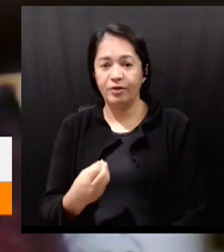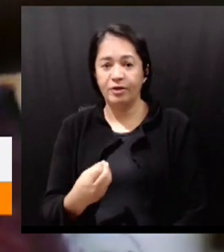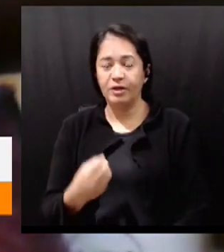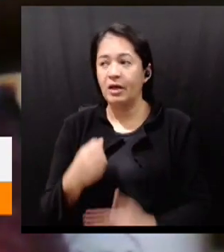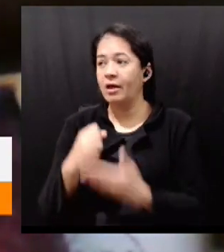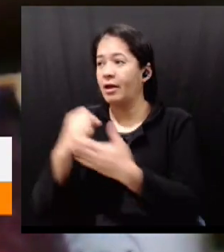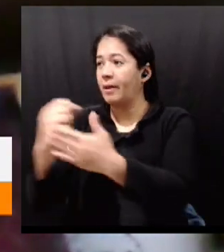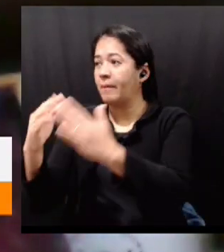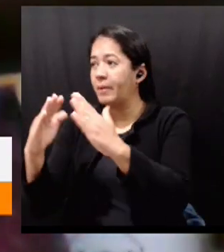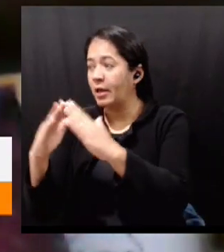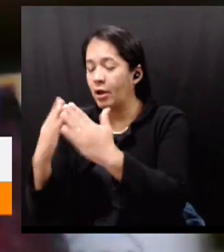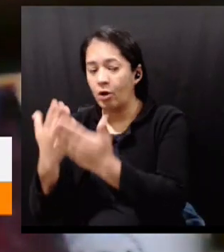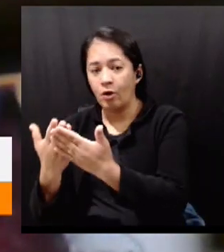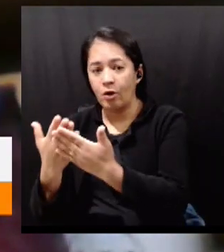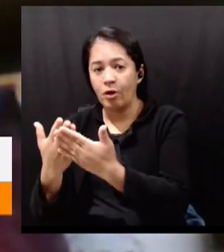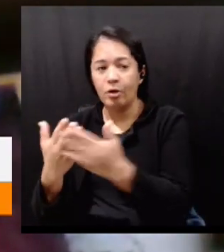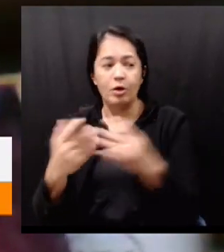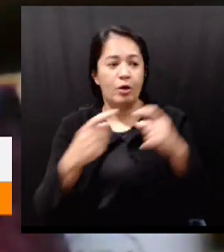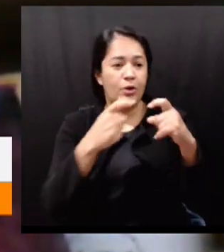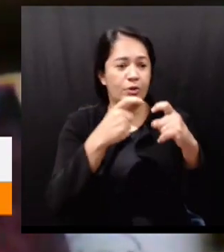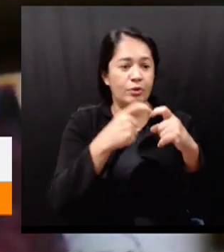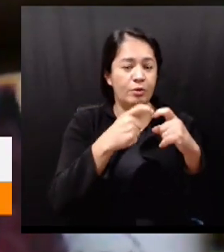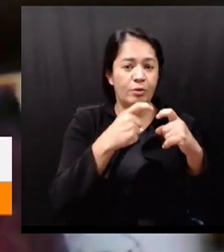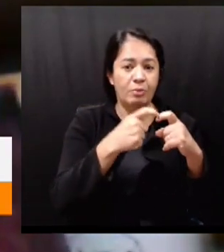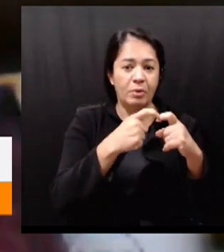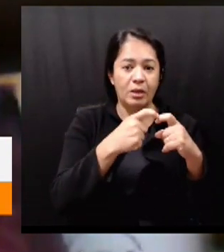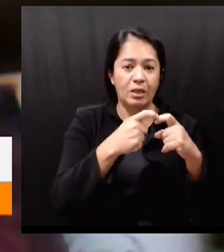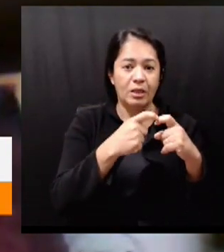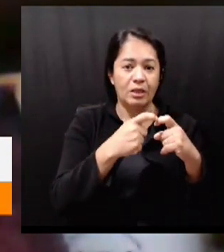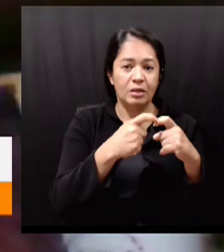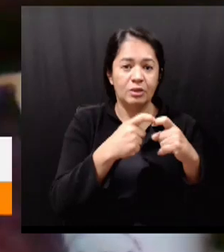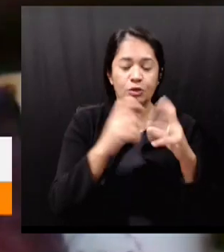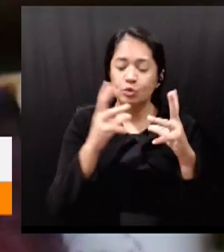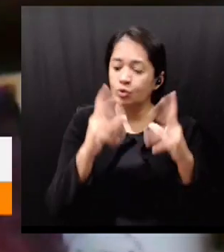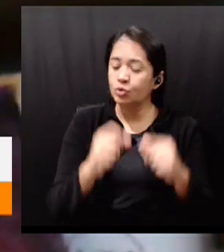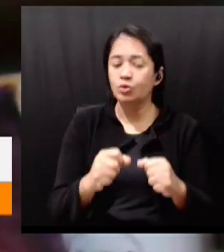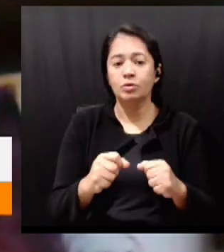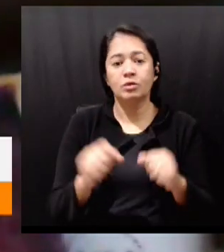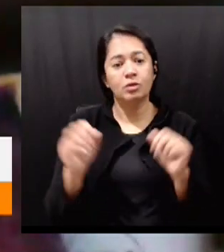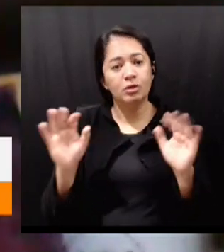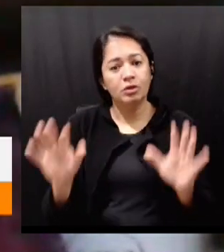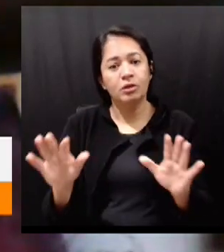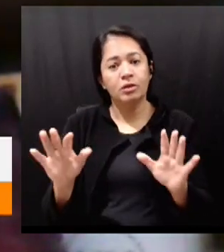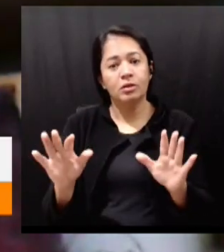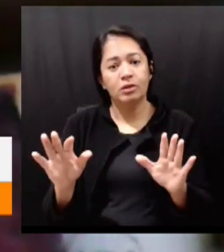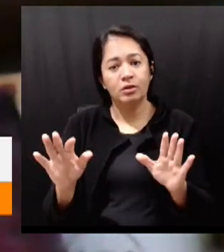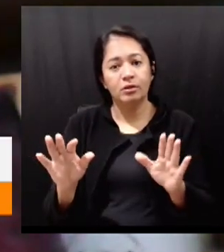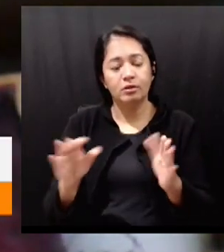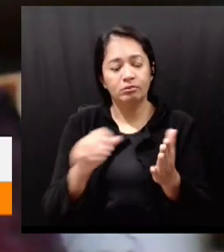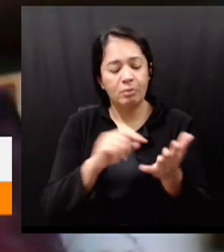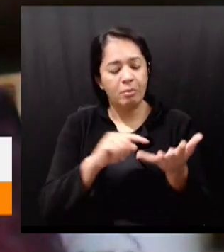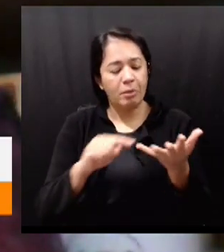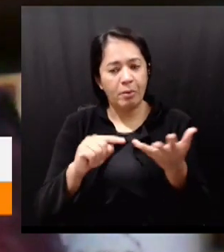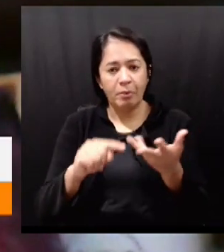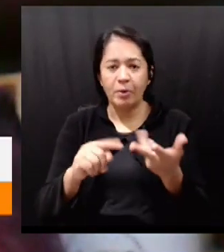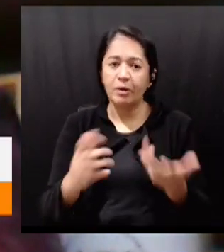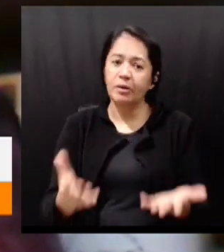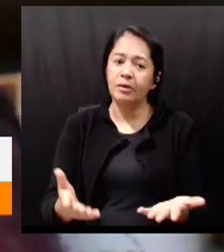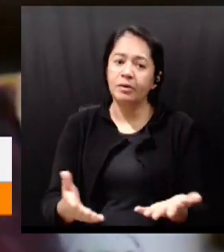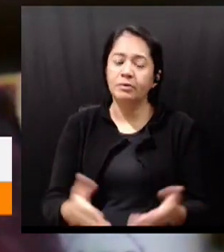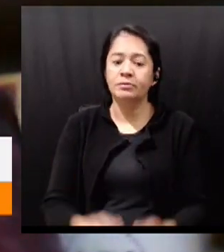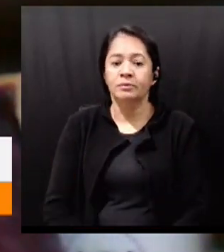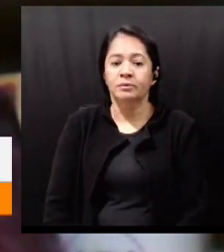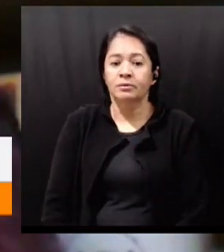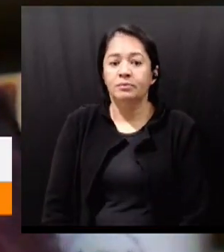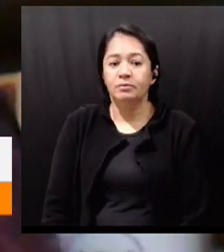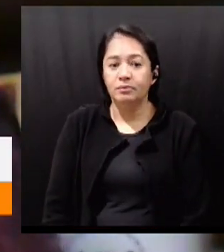levar para o médico, né, todo esse essas tarefas, essas multitarefas, né, com